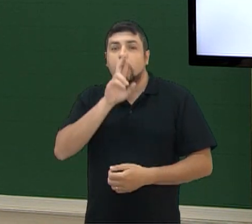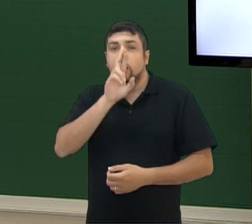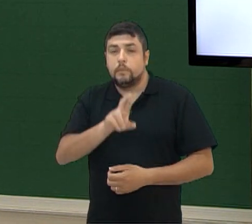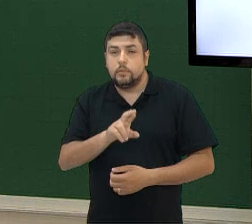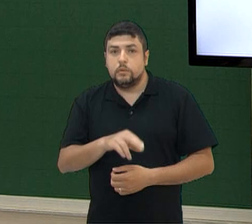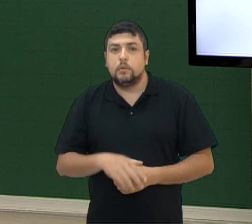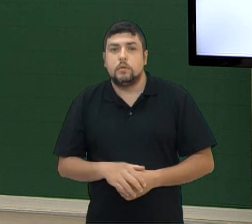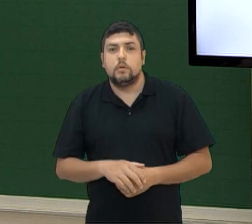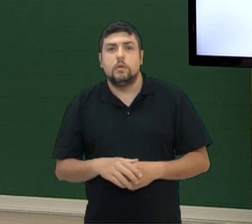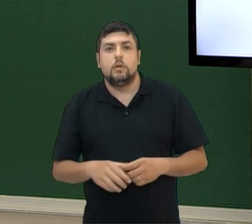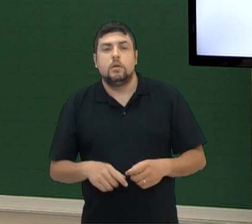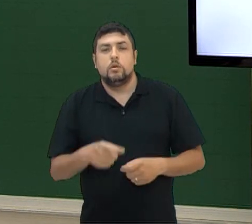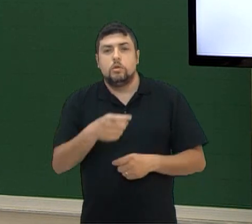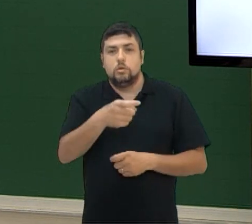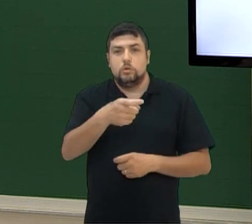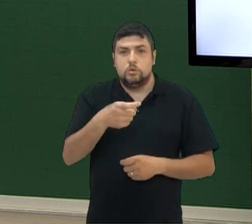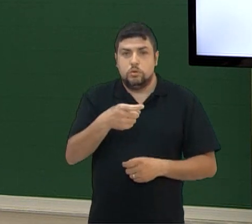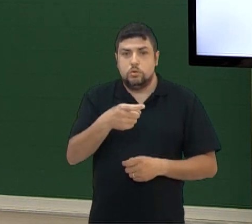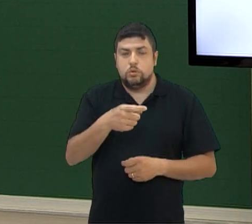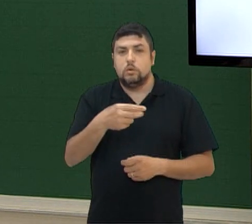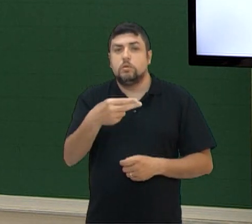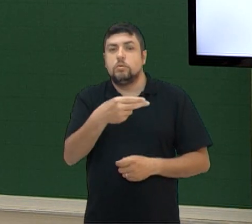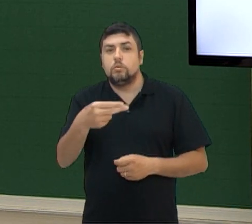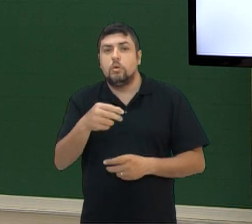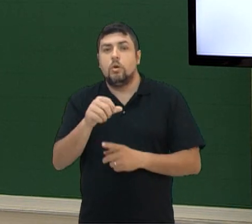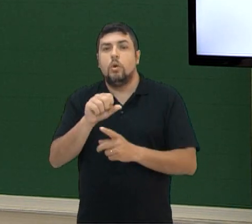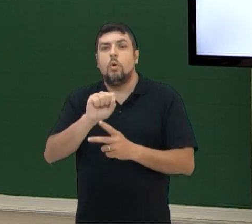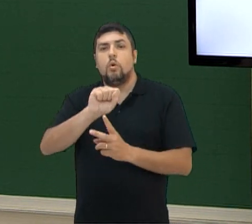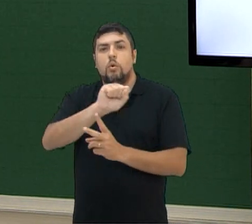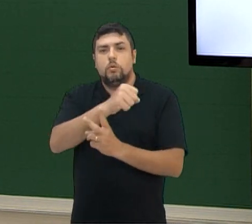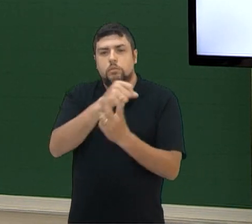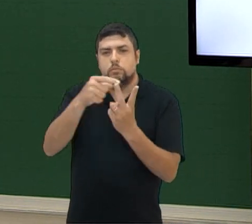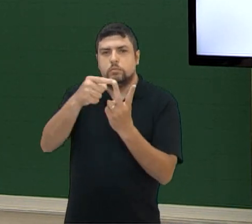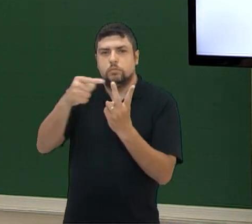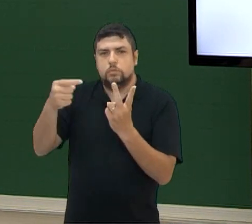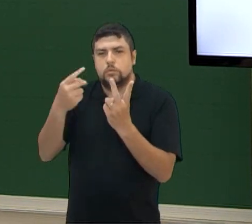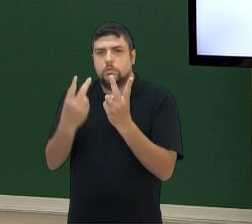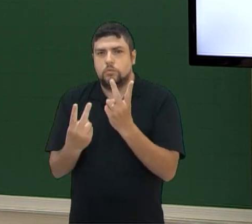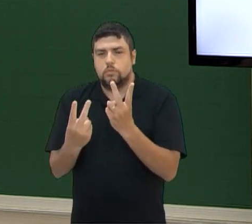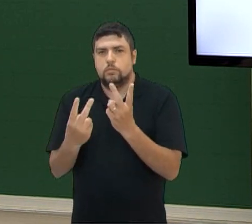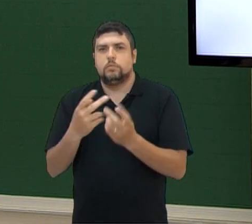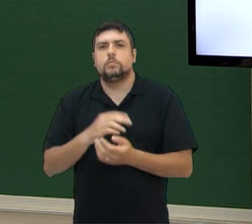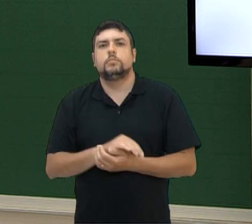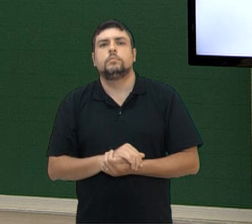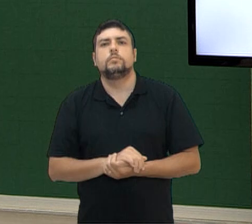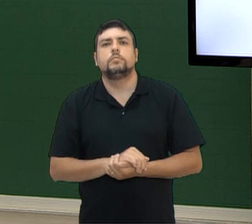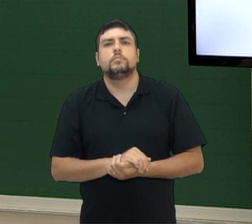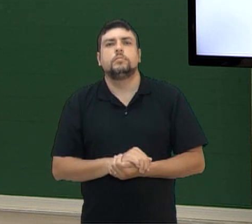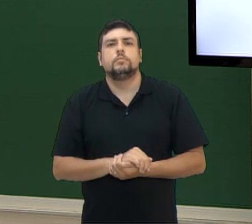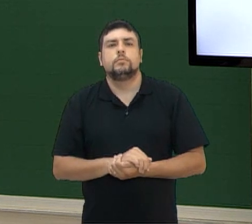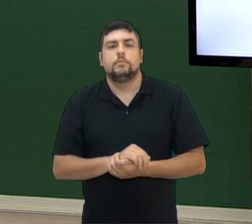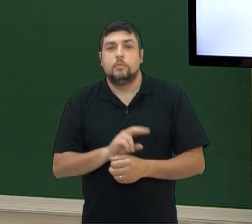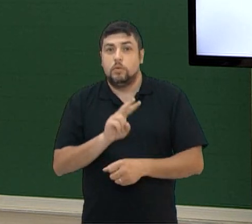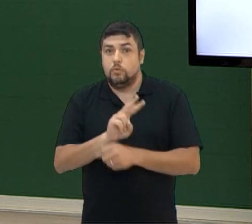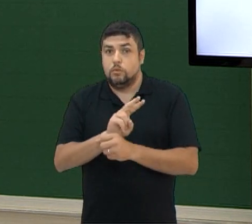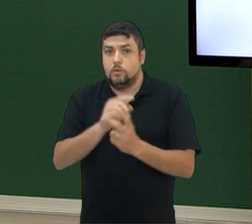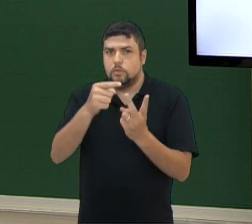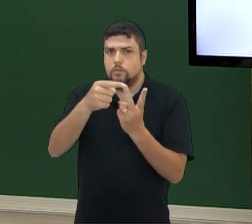igual a 8 raiz de 2. Entendido? Cuidado, hein? Não multiplica a